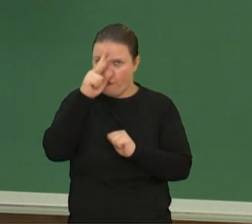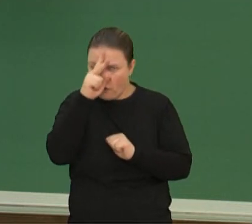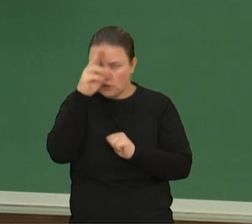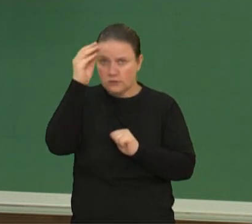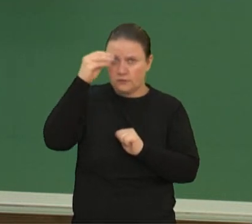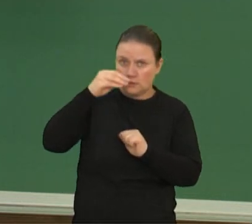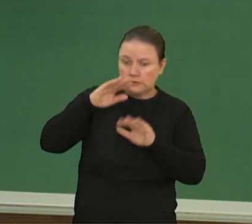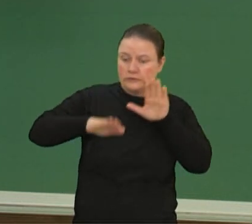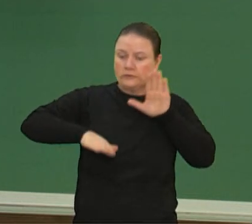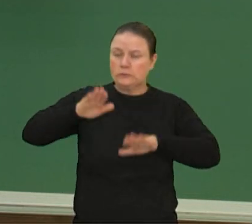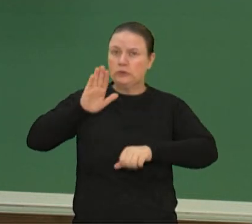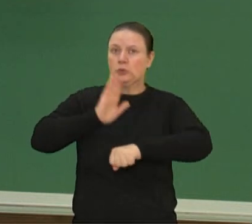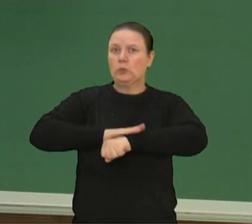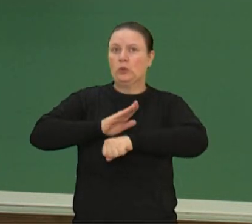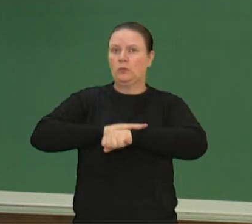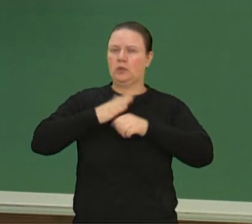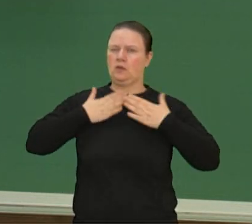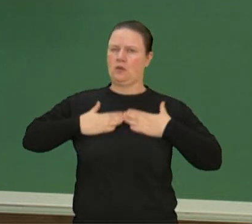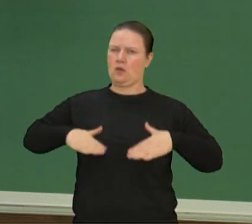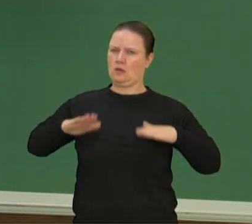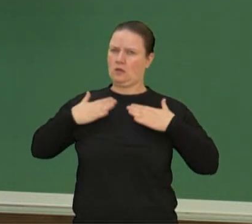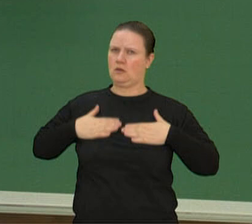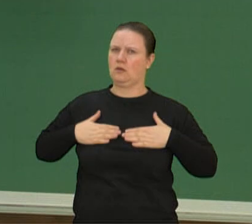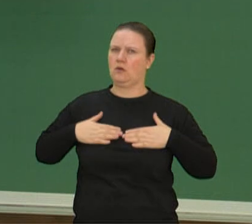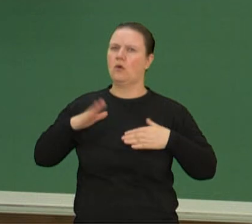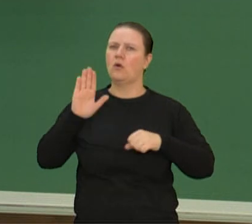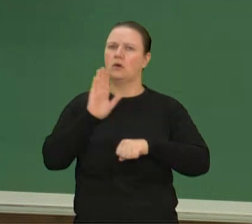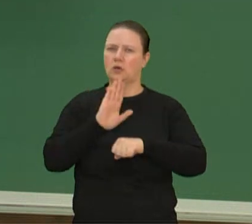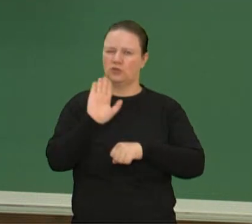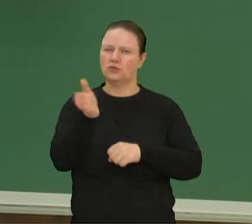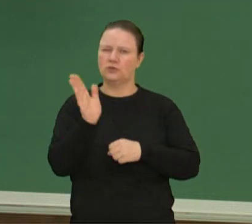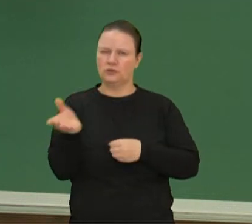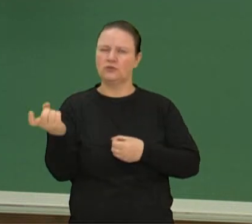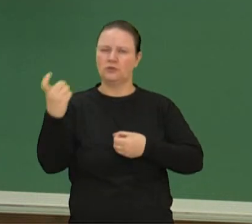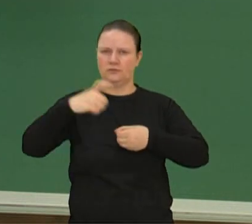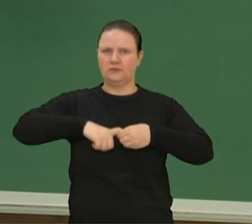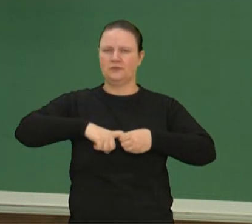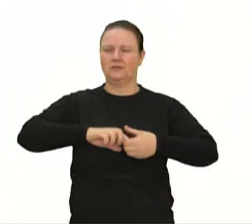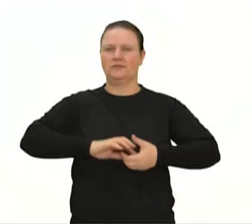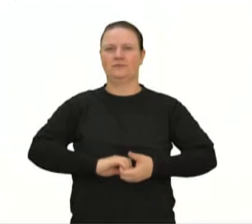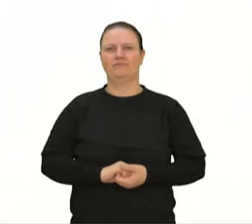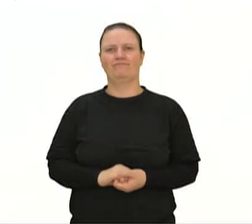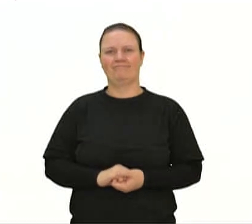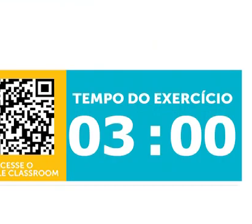dos períodos de descanso. Um tempo para pensar e responder que já retornamos.